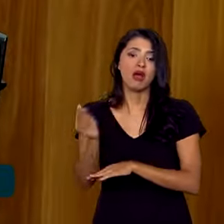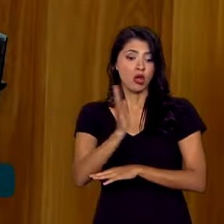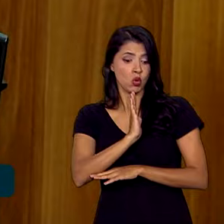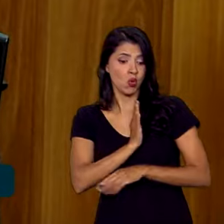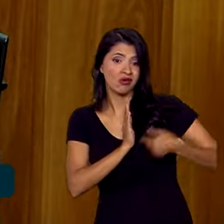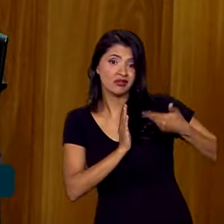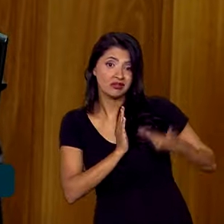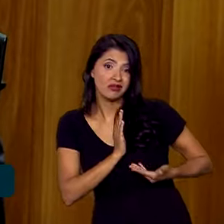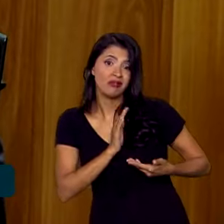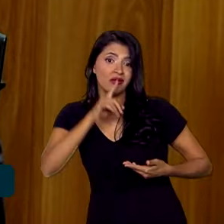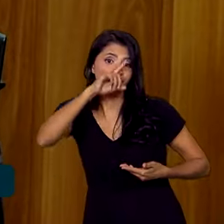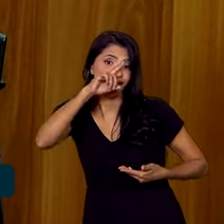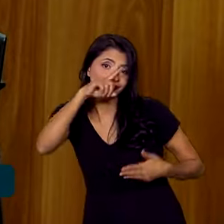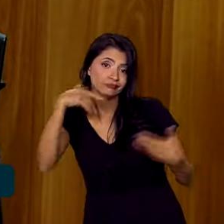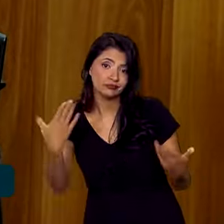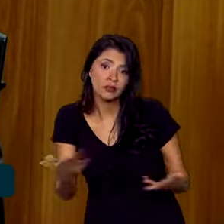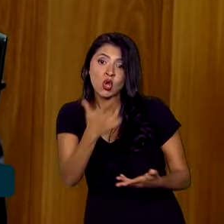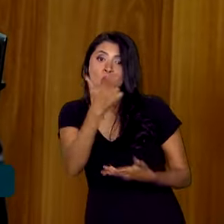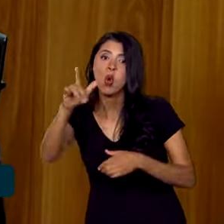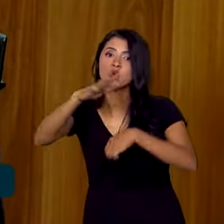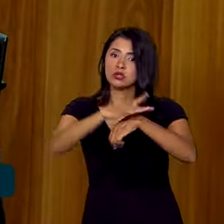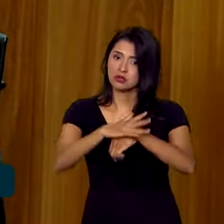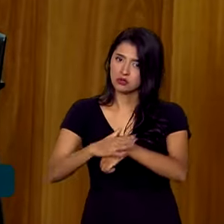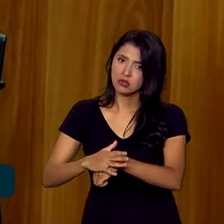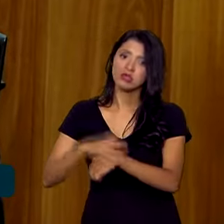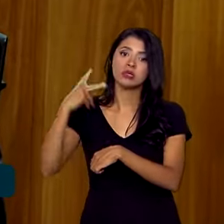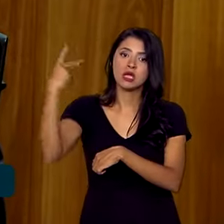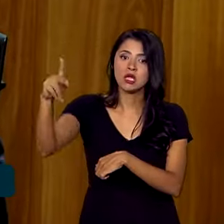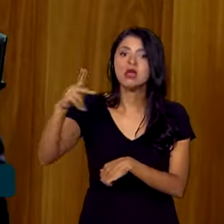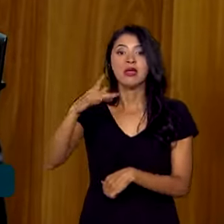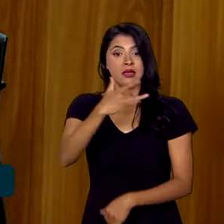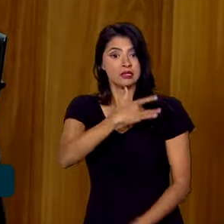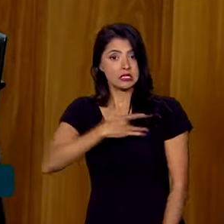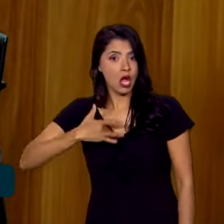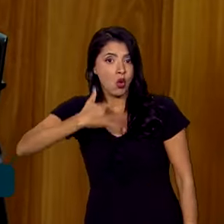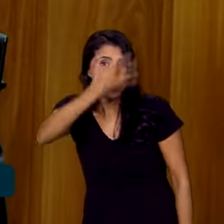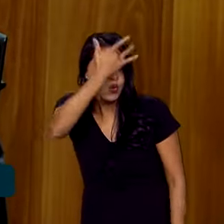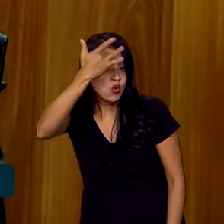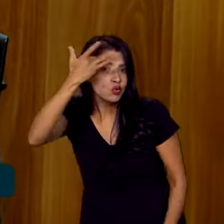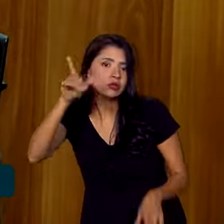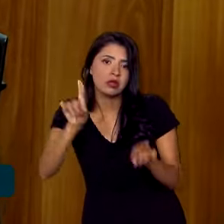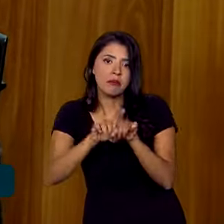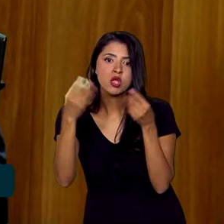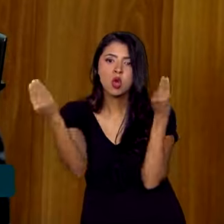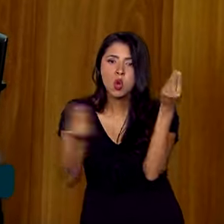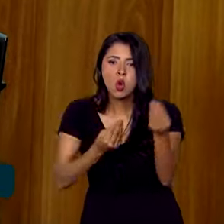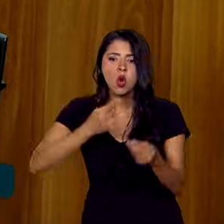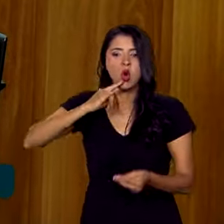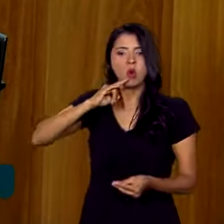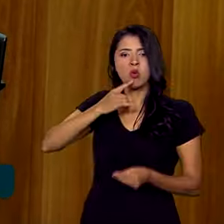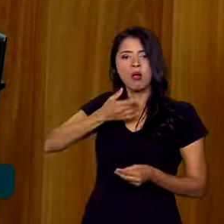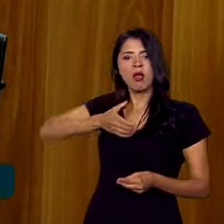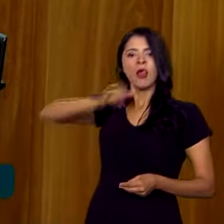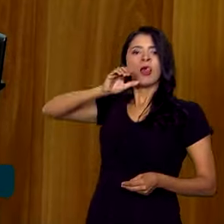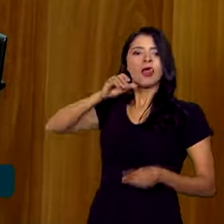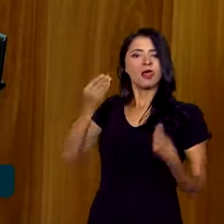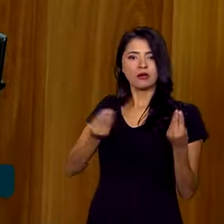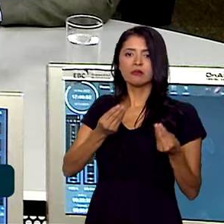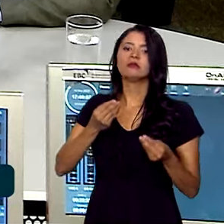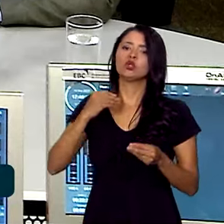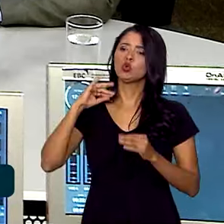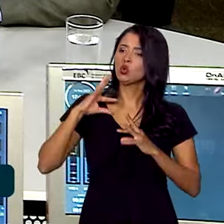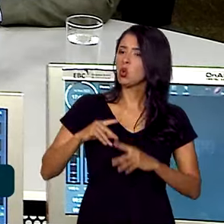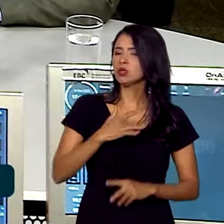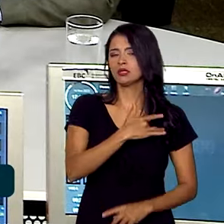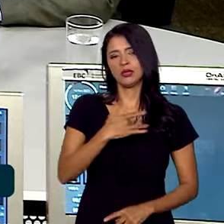cardiovascular de outras neoplasias e de sua saúde mental do modo como usa a alcool essa V essa atenção integral à saúde